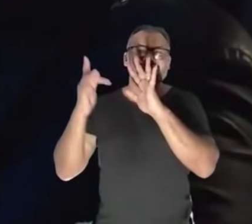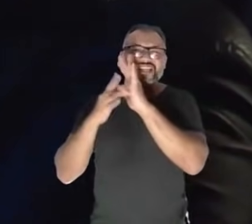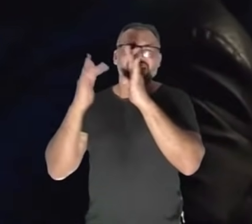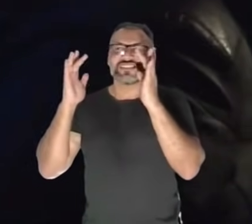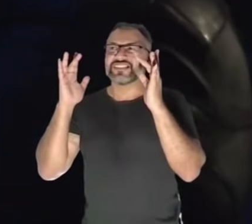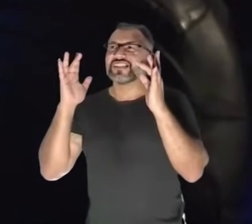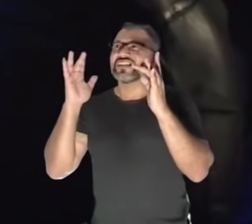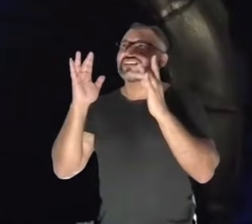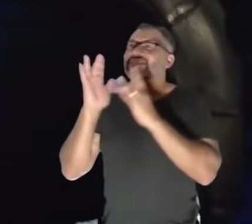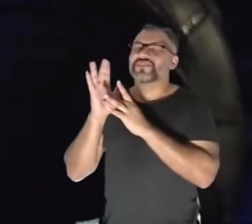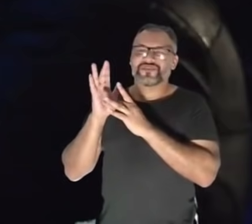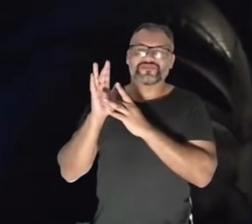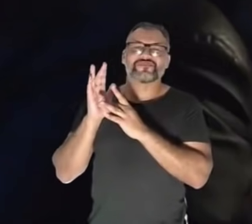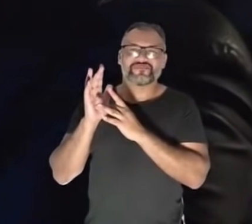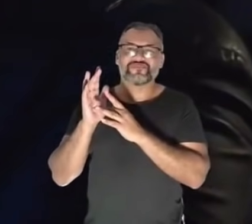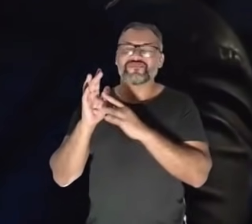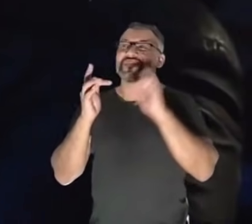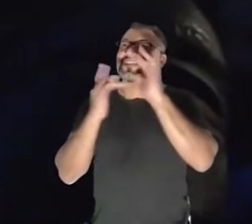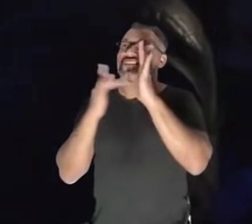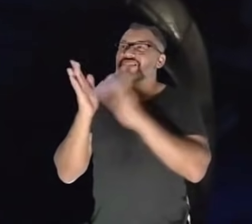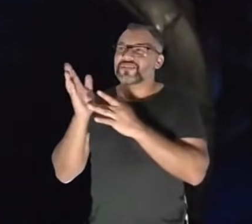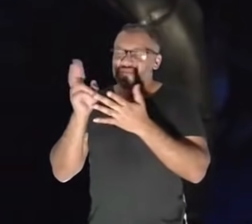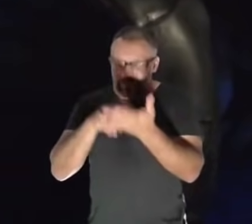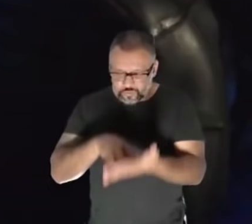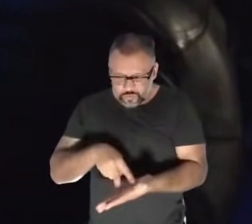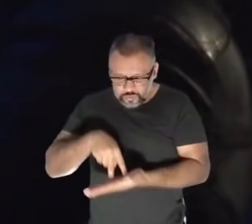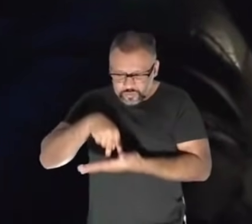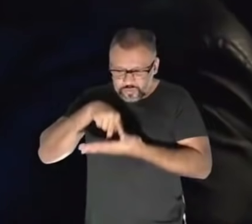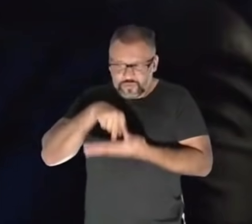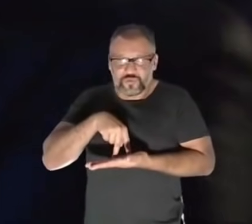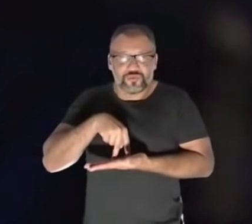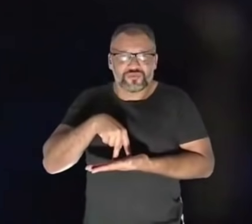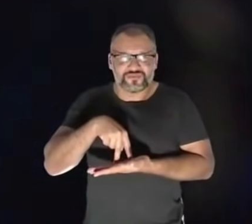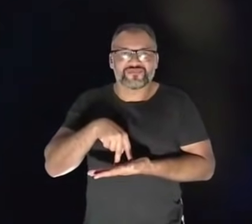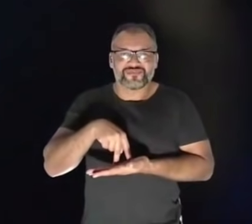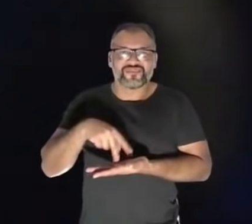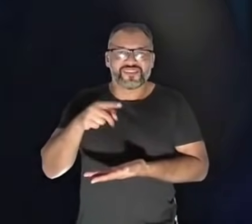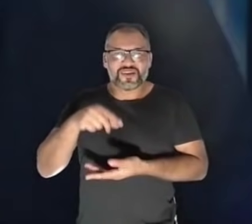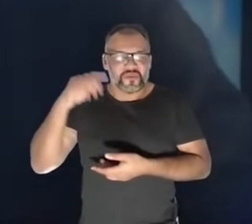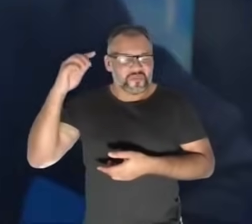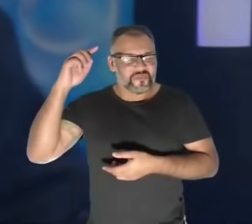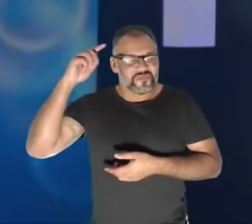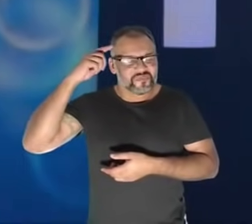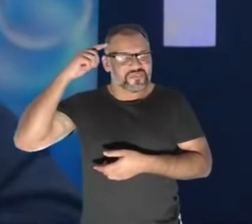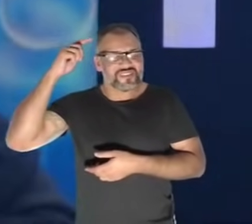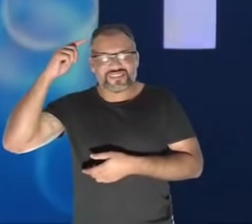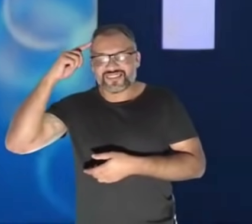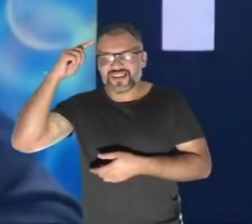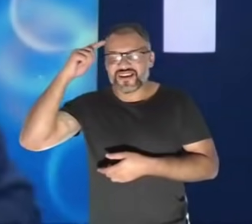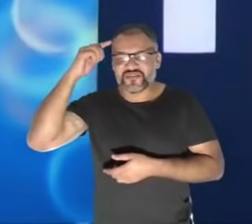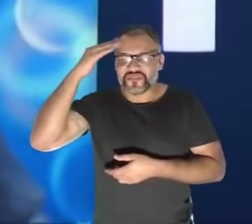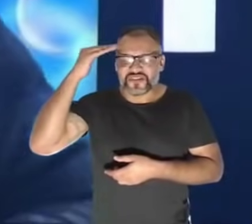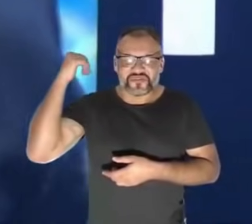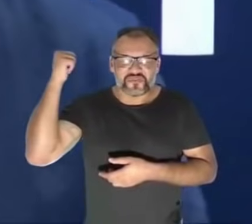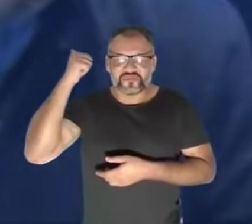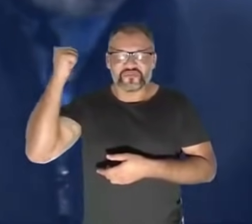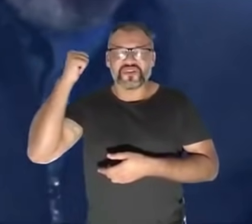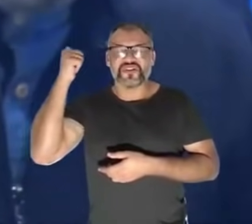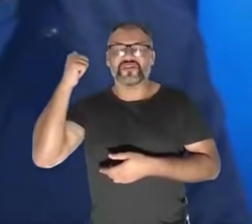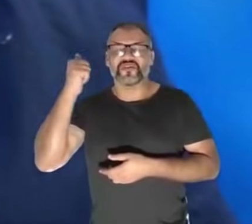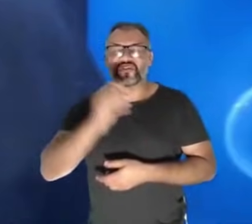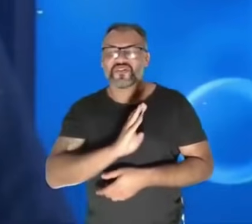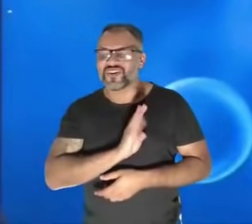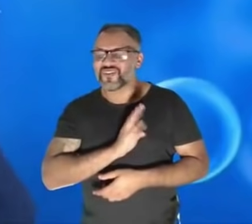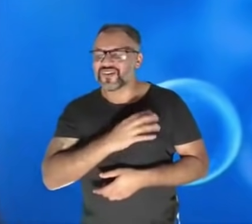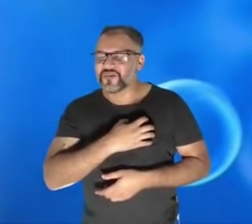o remédio para forma levantar é o remédio com Deus pensamentos a equilibrar é o remédio viu para o coração voltar para